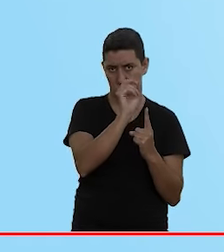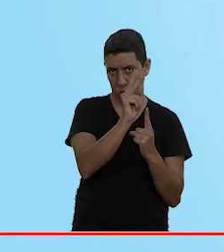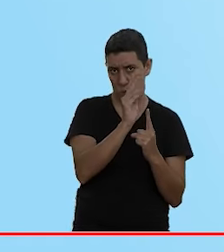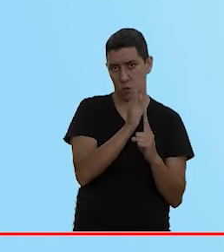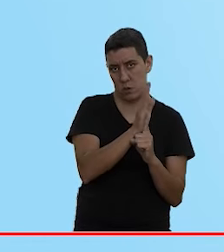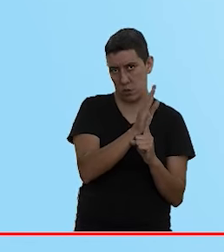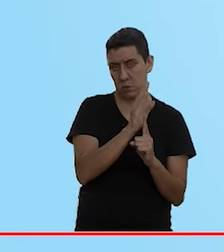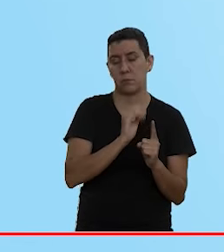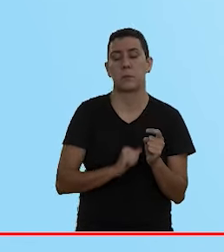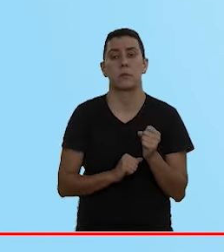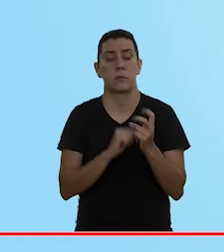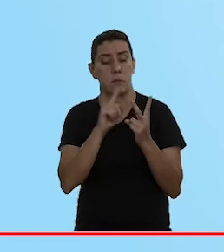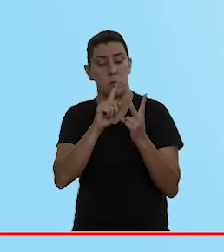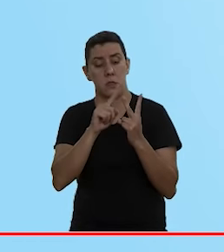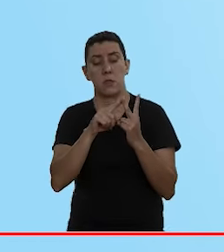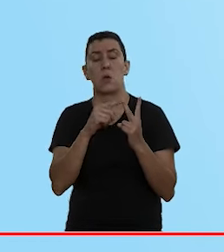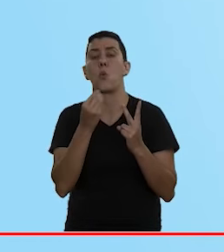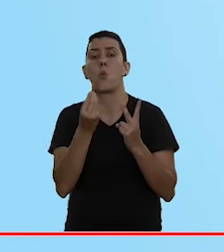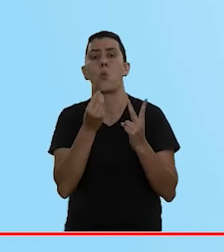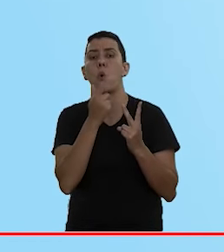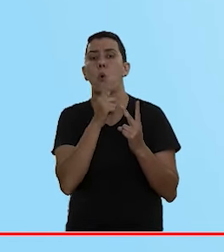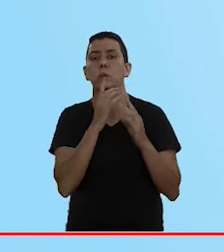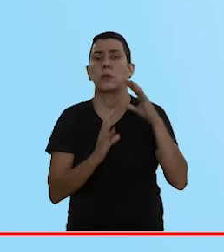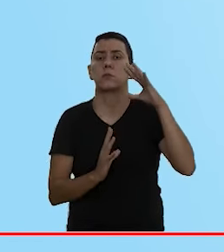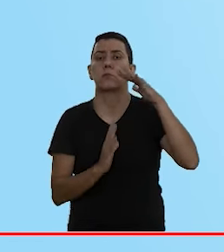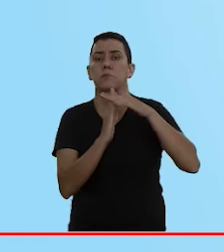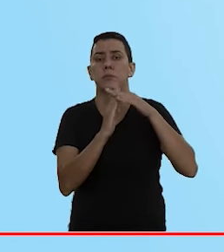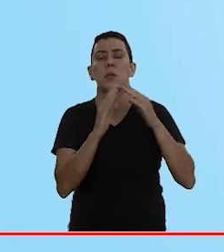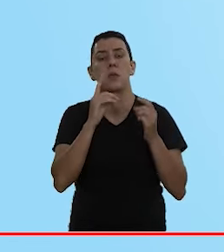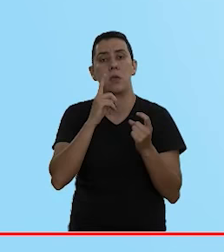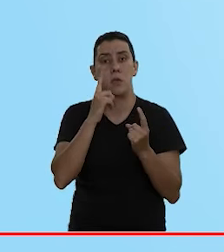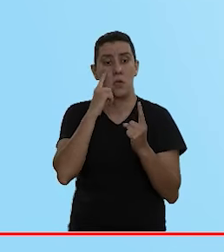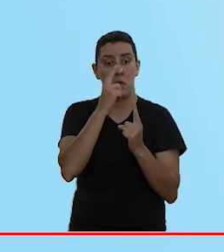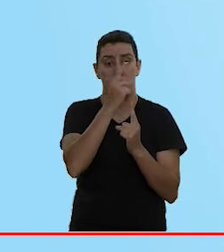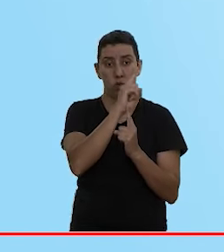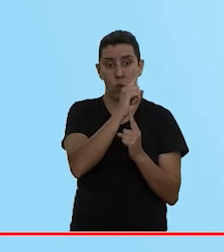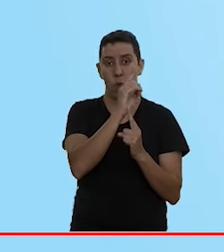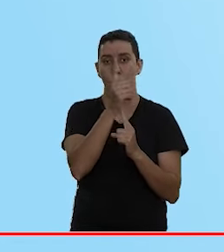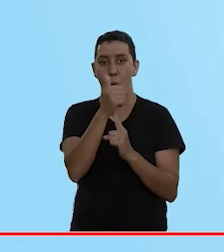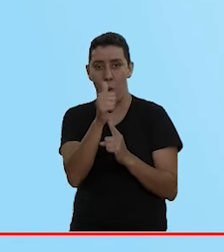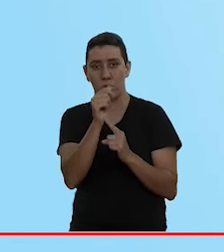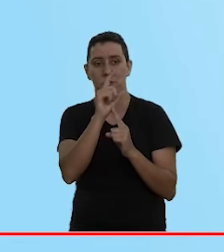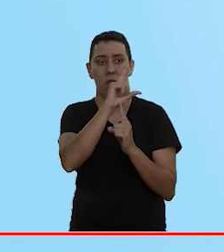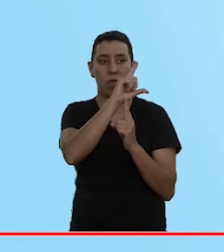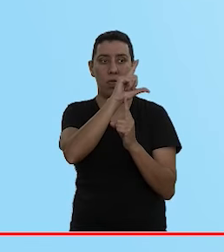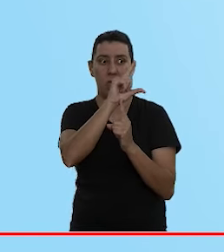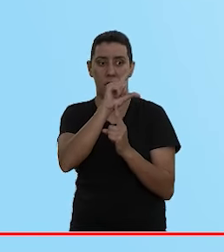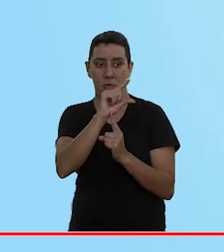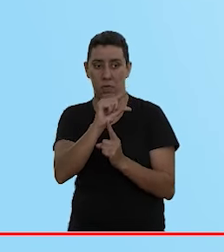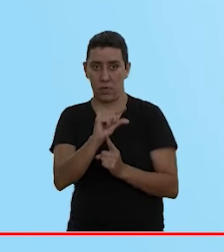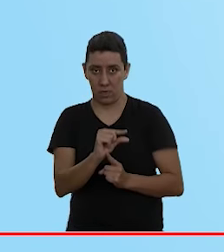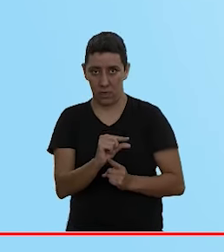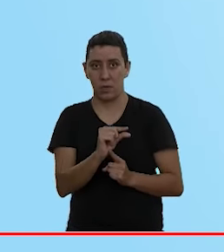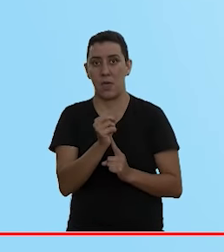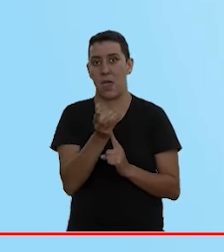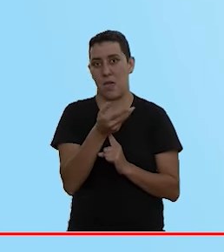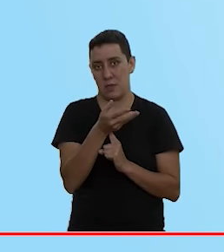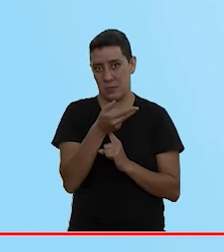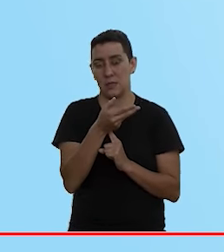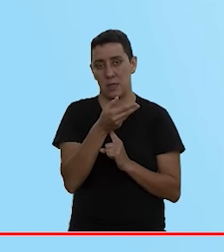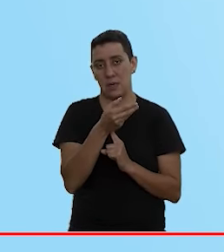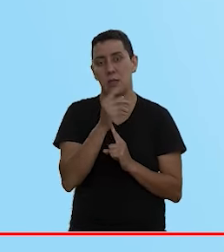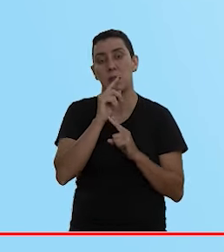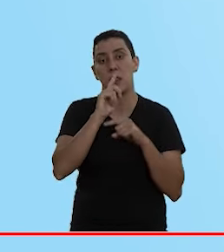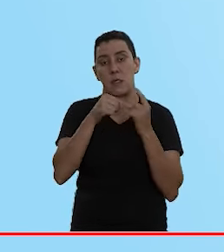durante todo o período. A string 2, apenas com esse período do dia 1 ao dia 11 de degradação acelerada, no final do período